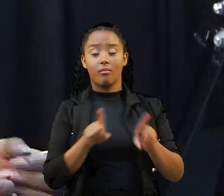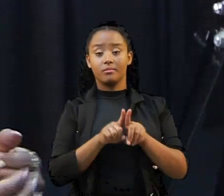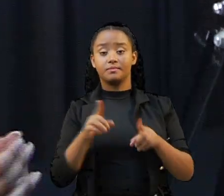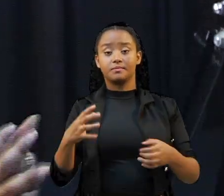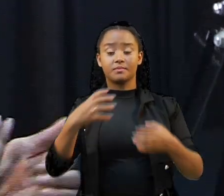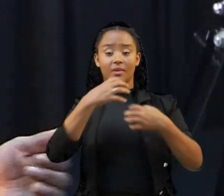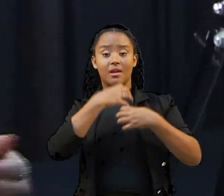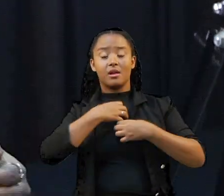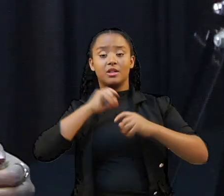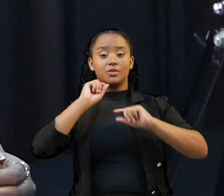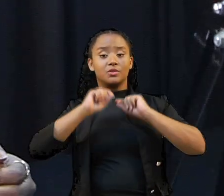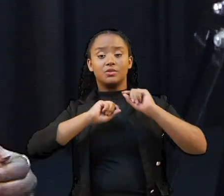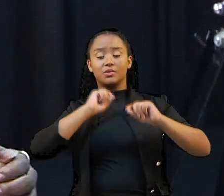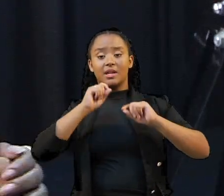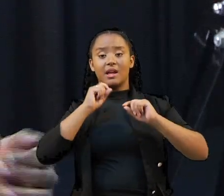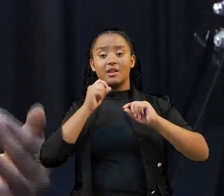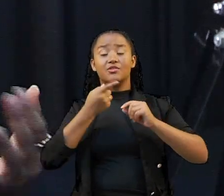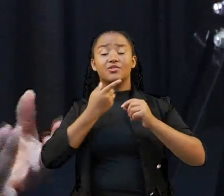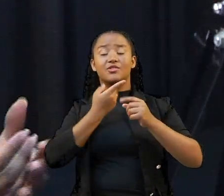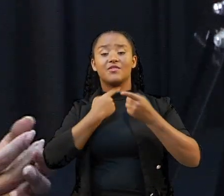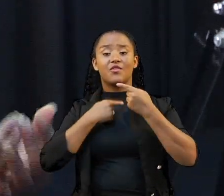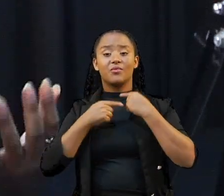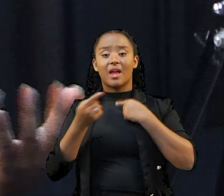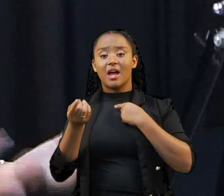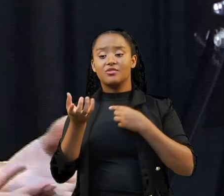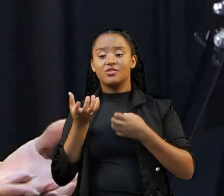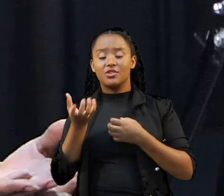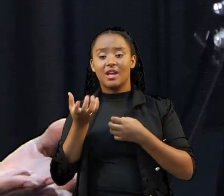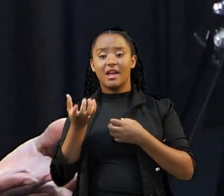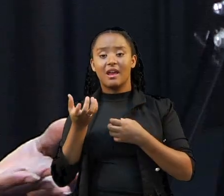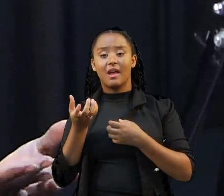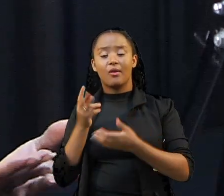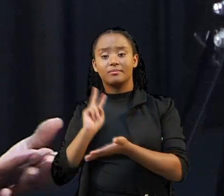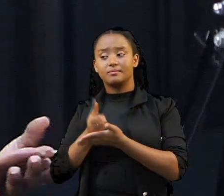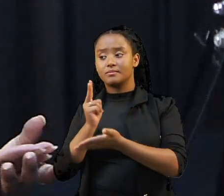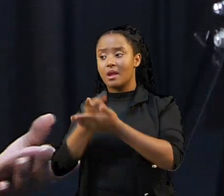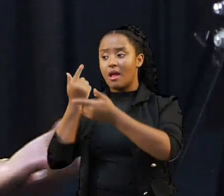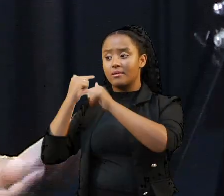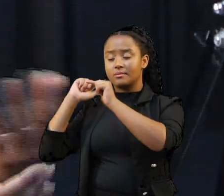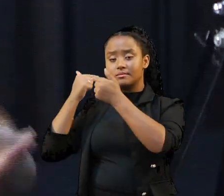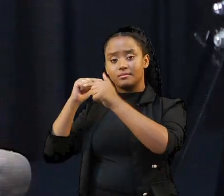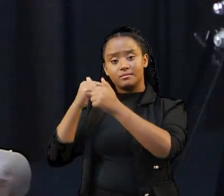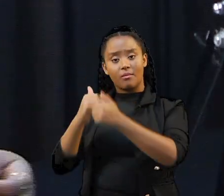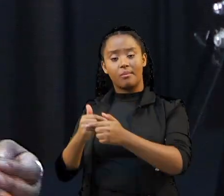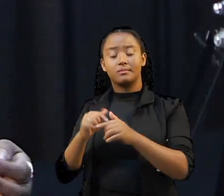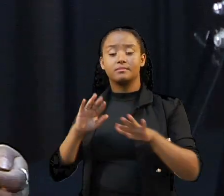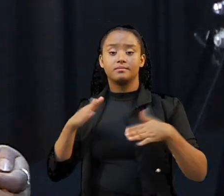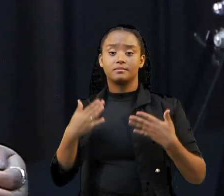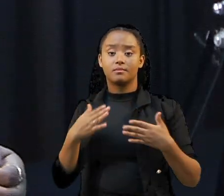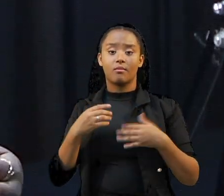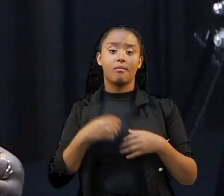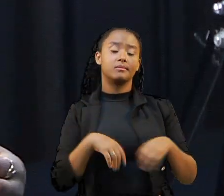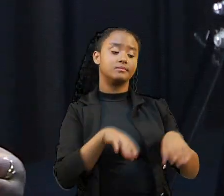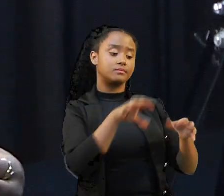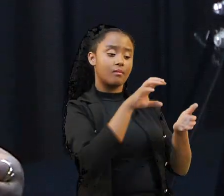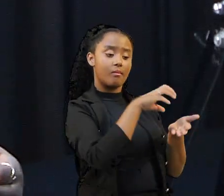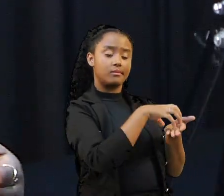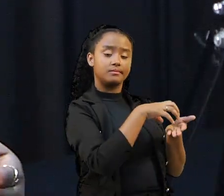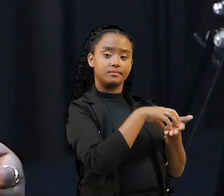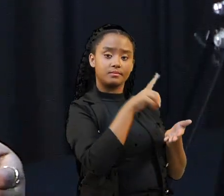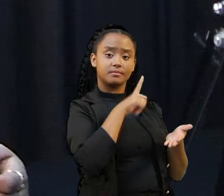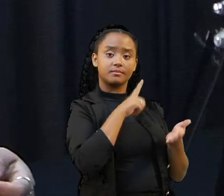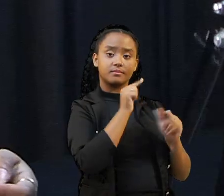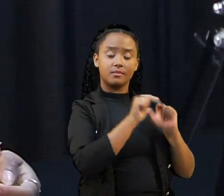as tradições, resgatar as culturas, manter viva e repassar, entendeu? E aí a aldeia, ela faz esse trabalho,